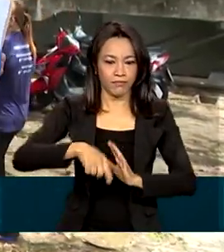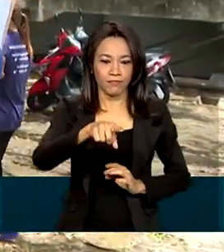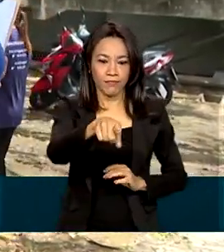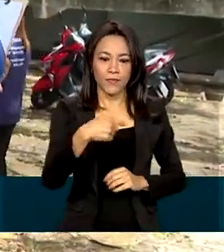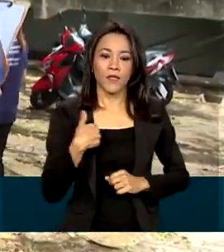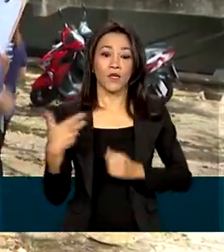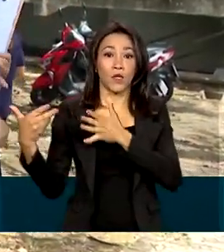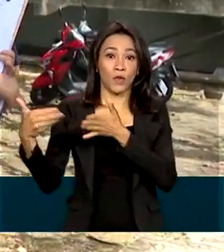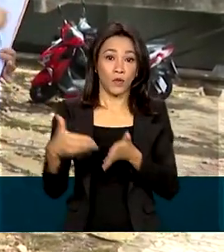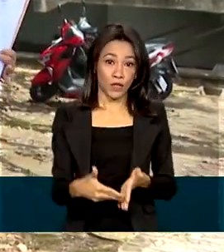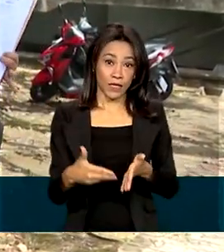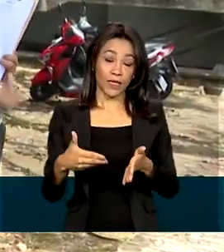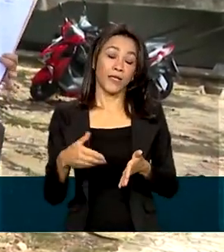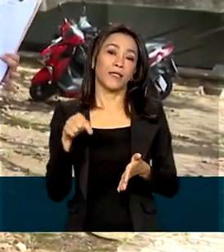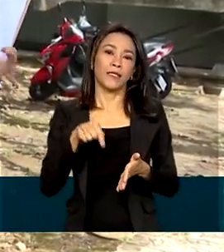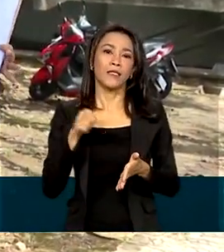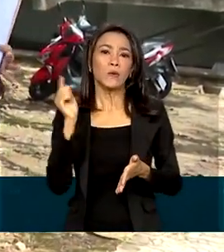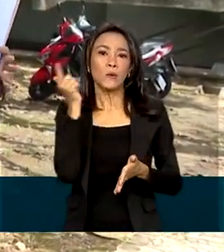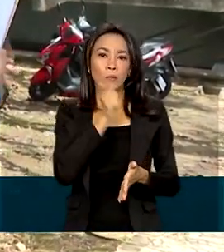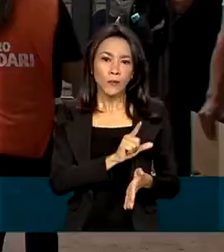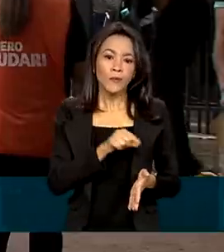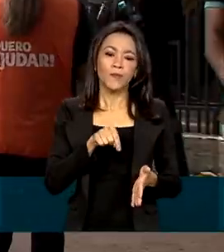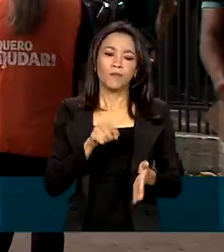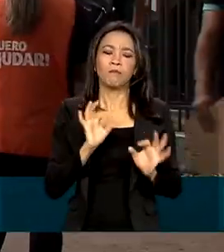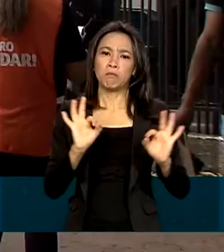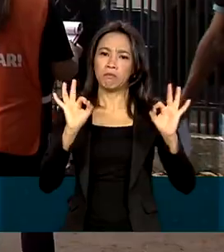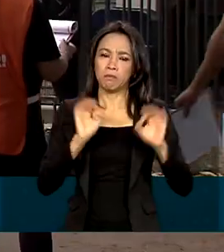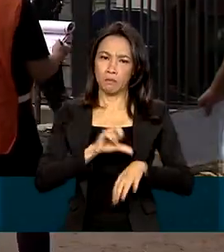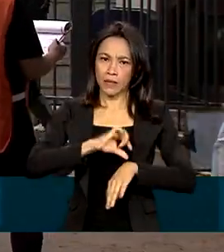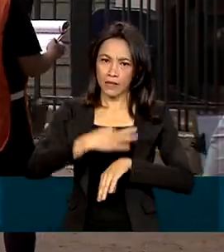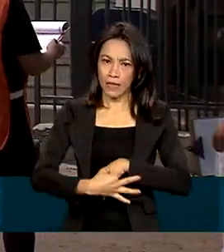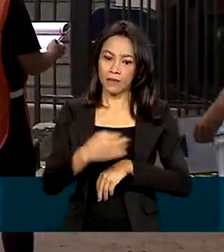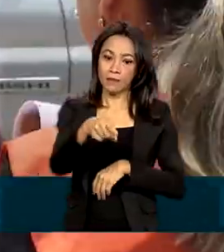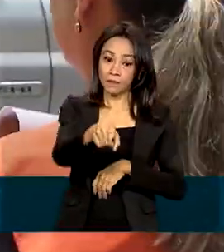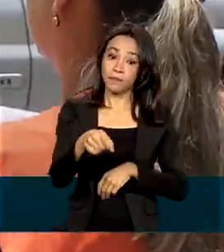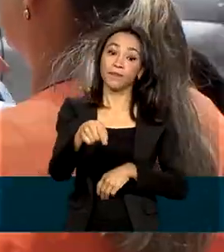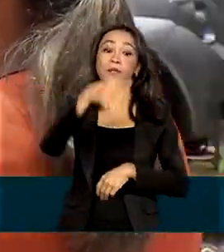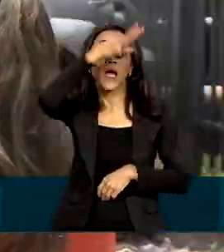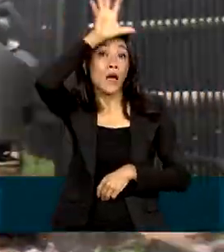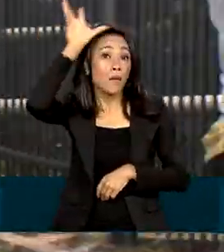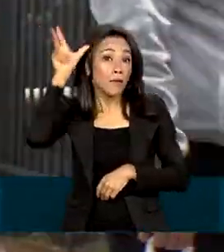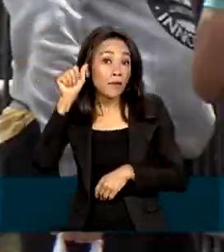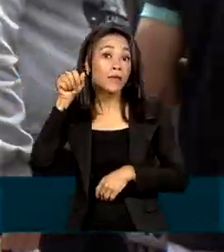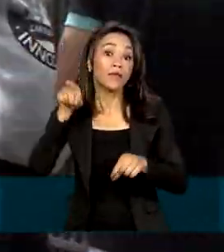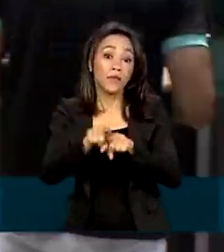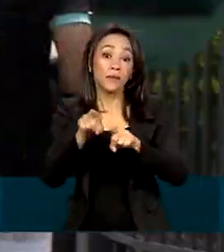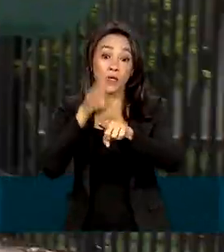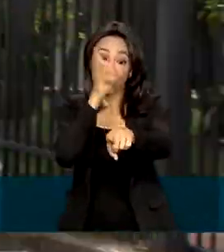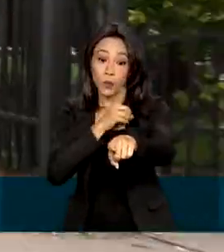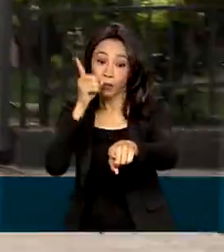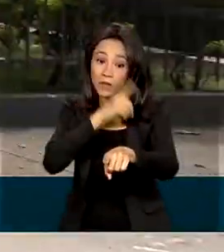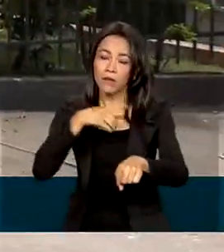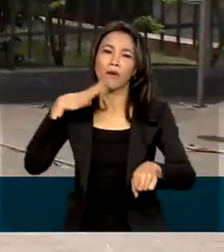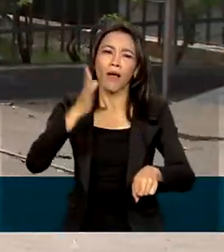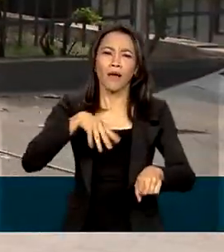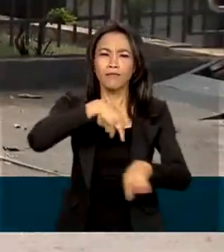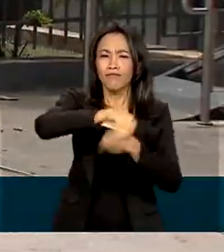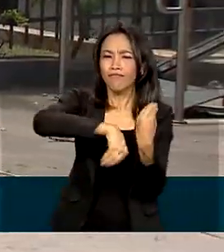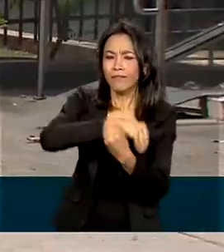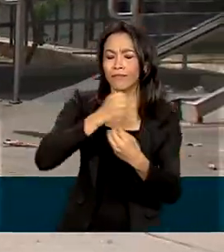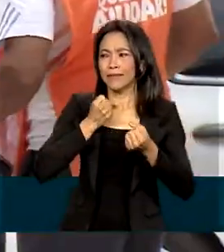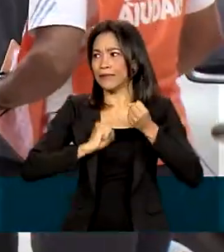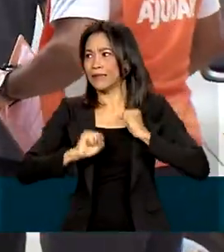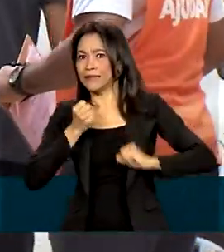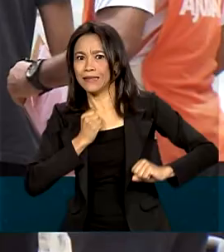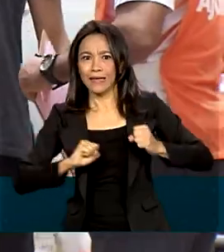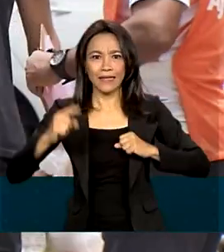para sair um pouco mais cedo de casa e consegui chegar aqui a tempo. Em Manaus, no Amazonas, o clima de domingo era uma mistura de ansiedade